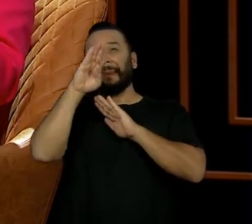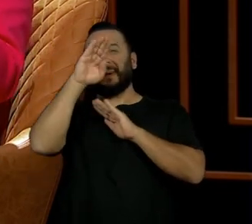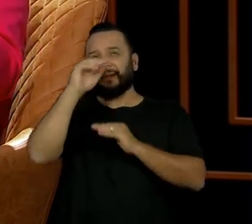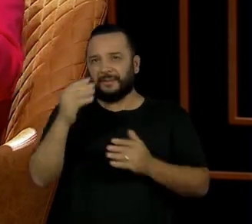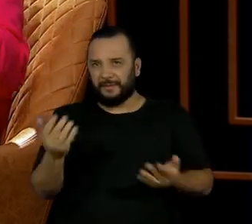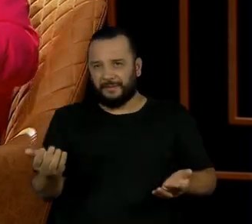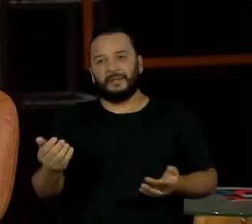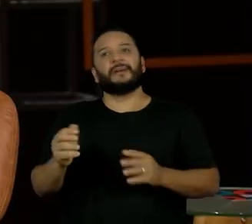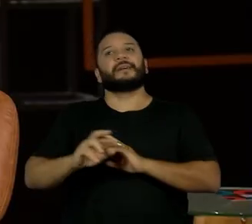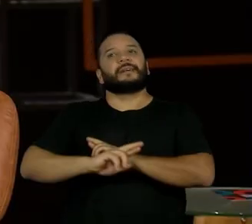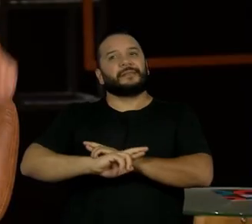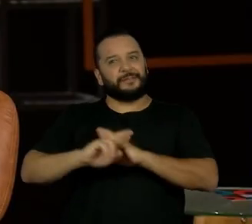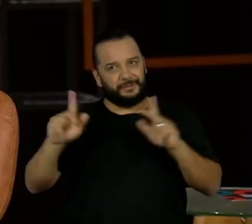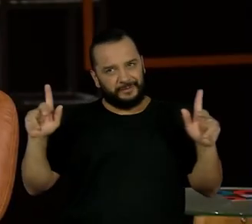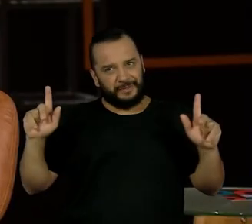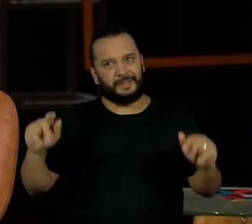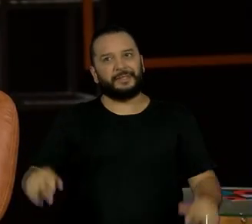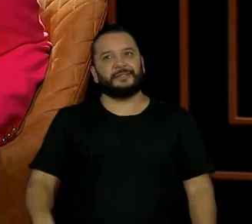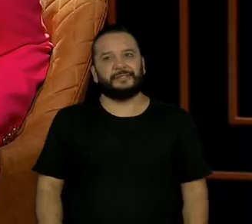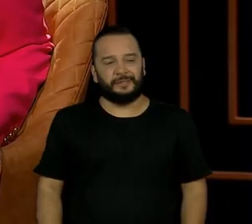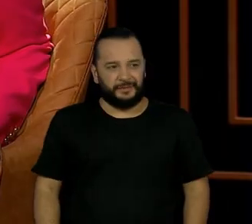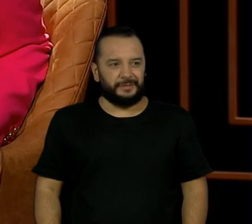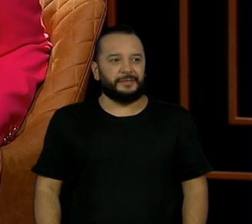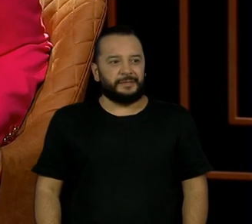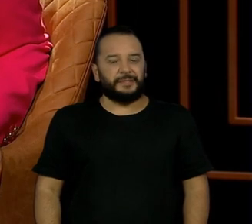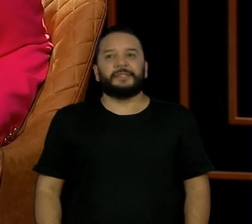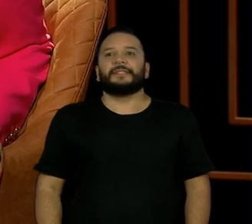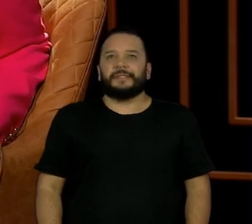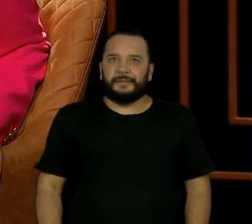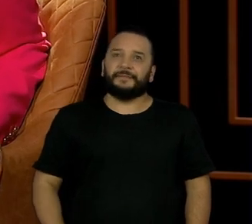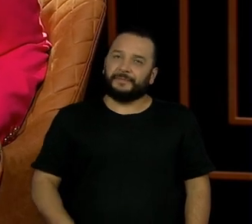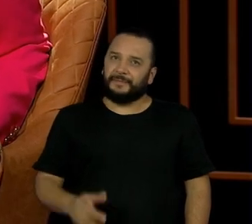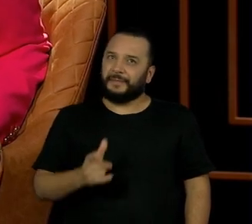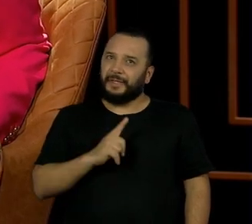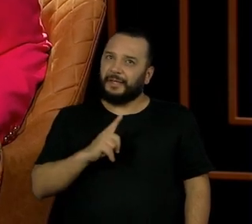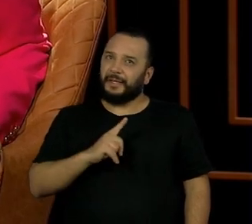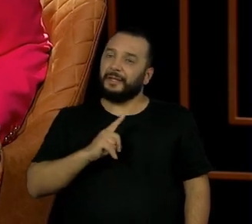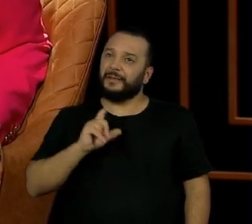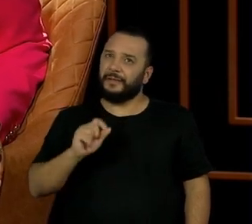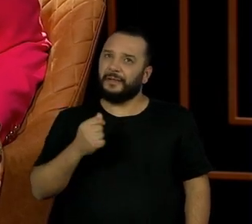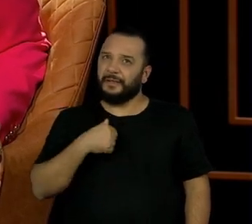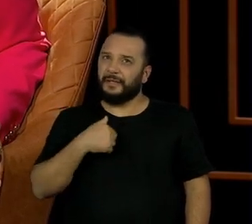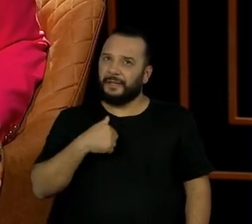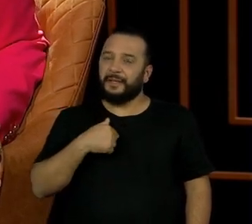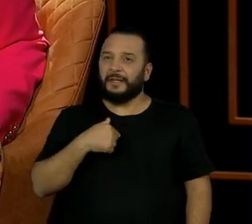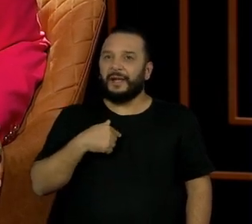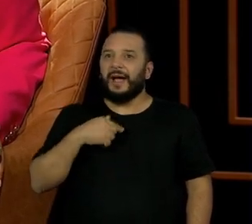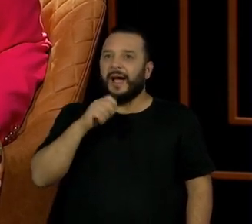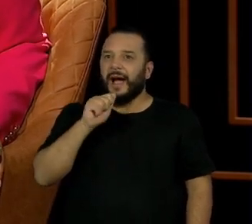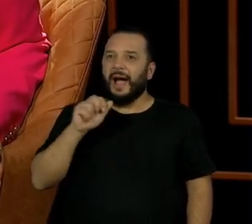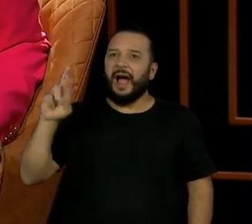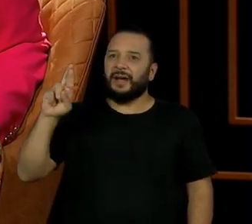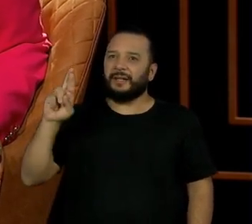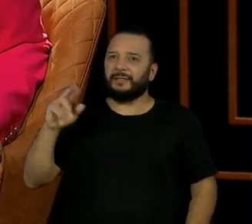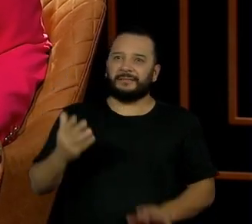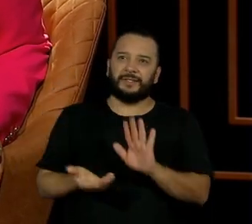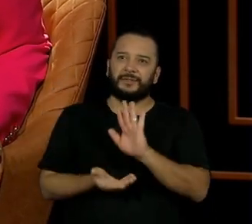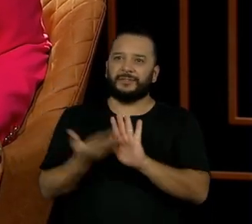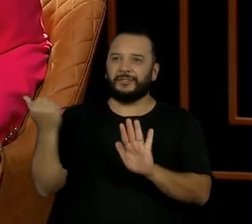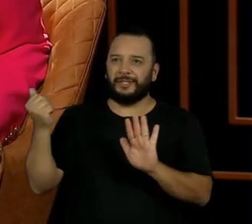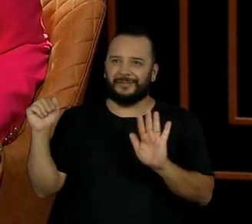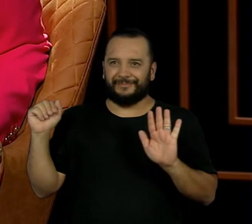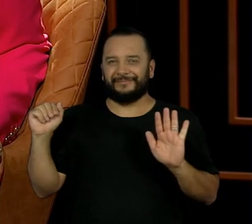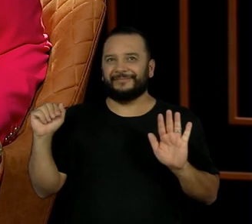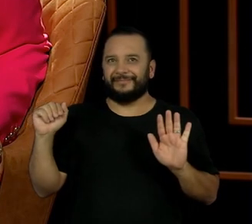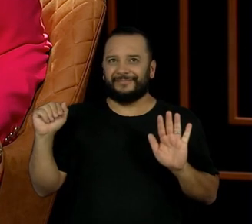é diferente é então tem uma coisa de doar que eu sempre usei muito que eu tirei e eu lembro que